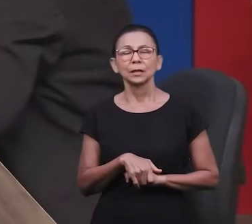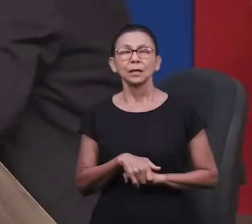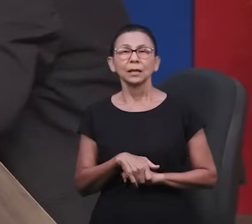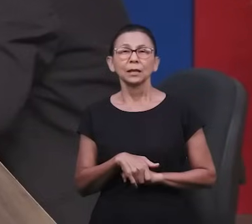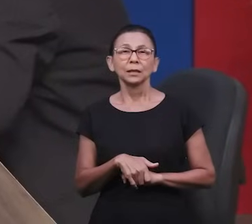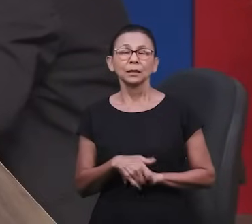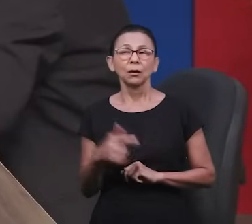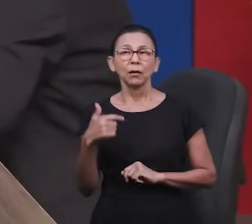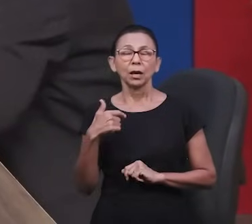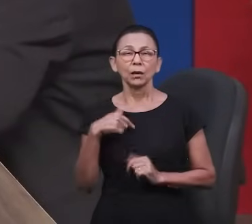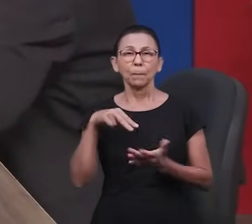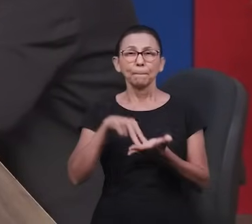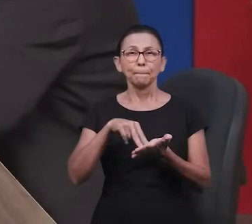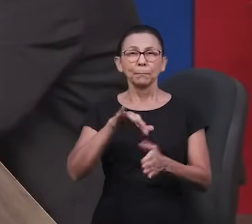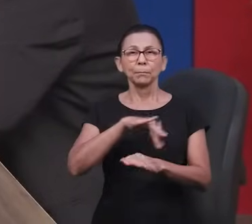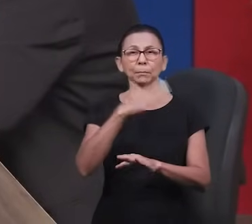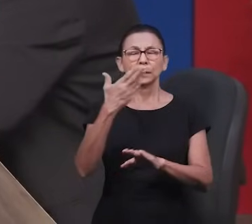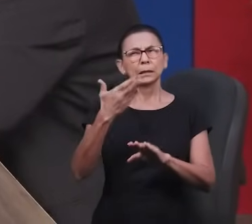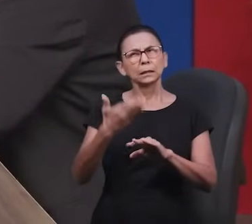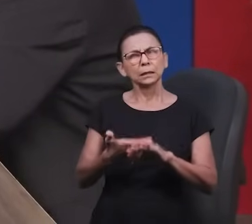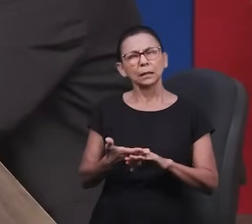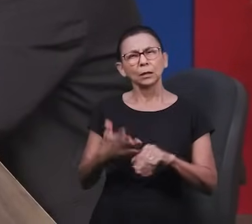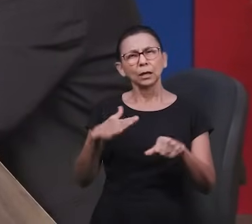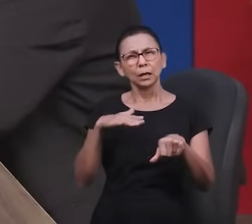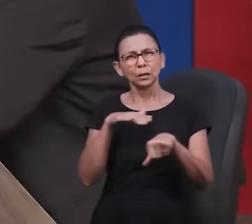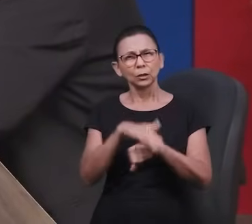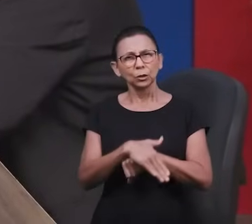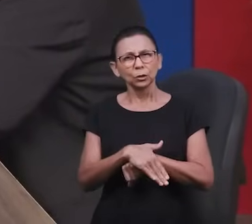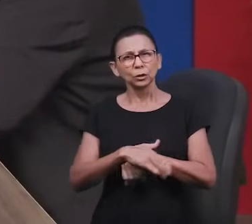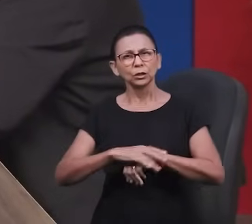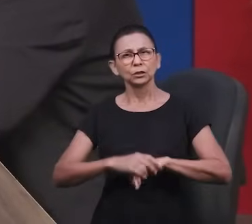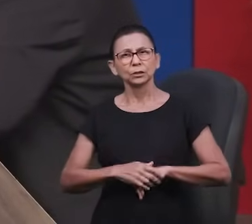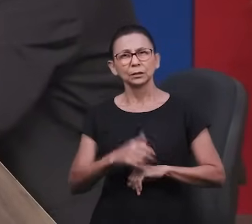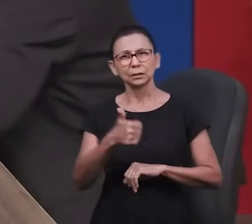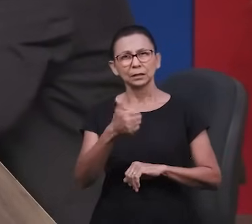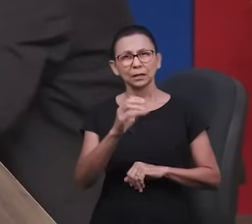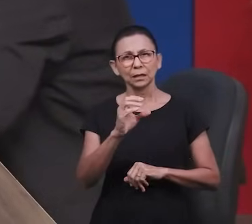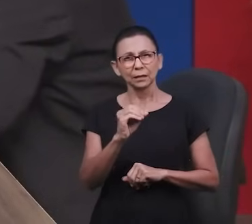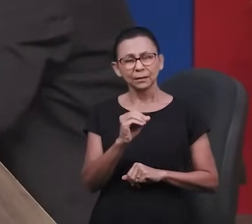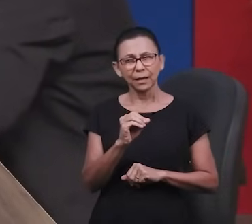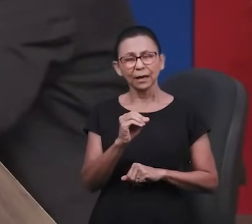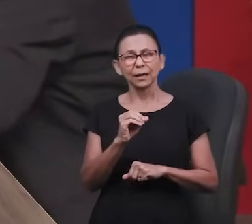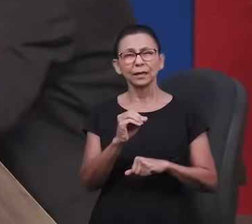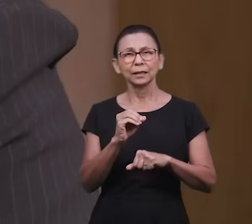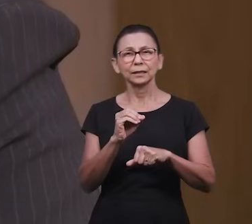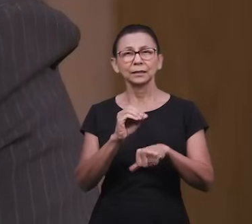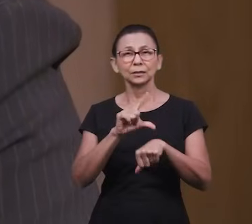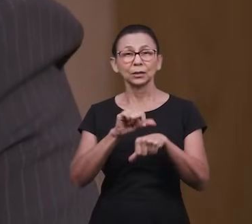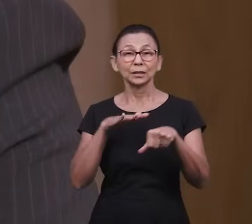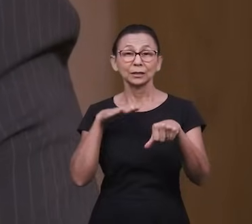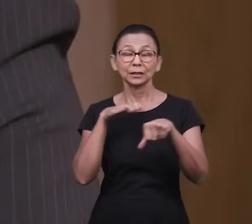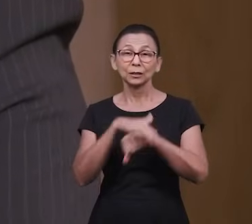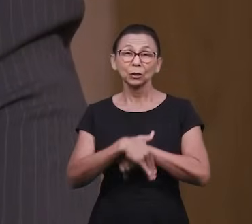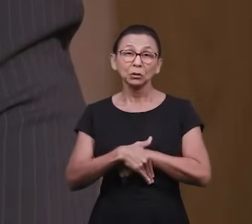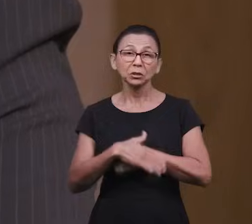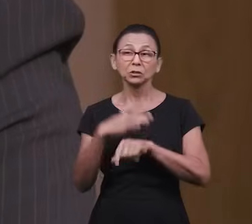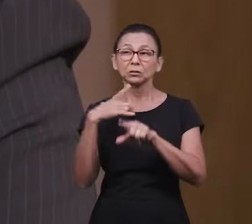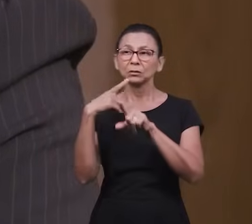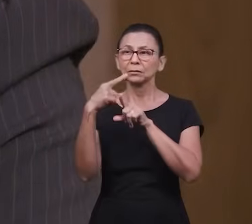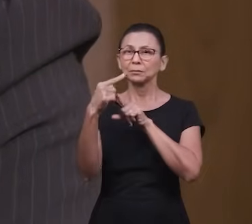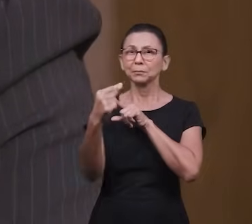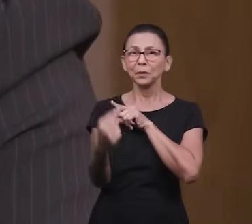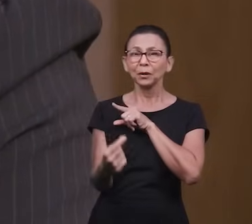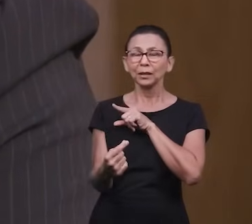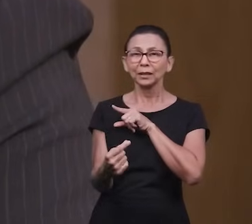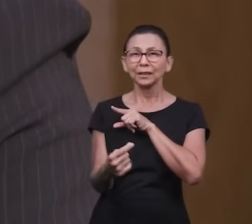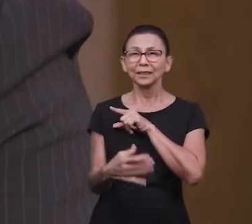sair do meu plantão é de 17 às 22, e eu atendi o telefone, era ela. E ela estava muito